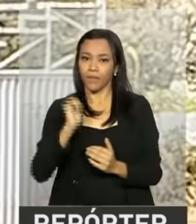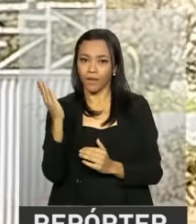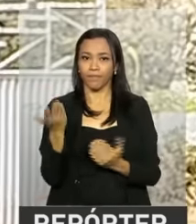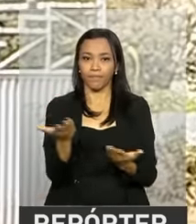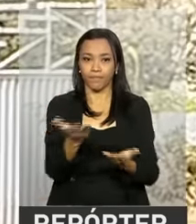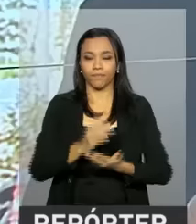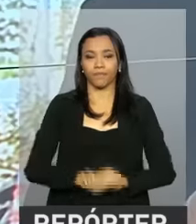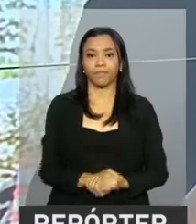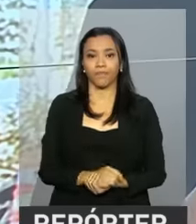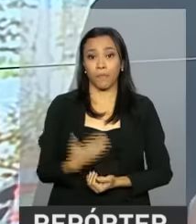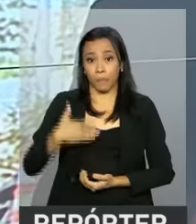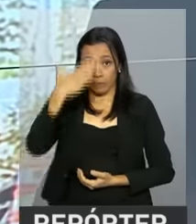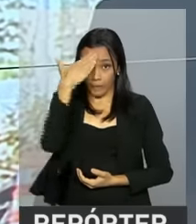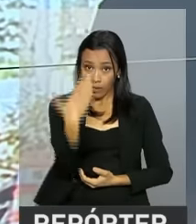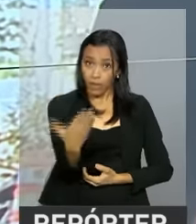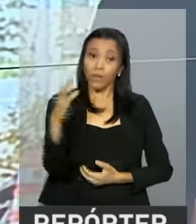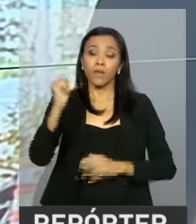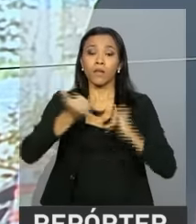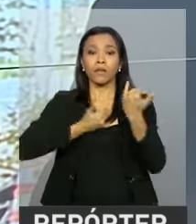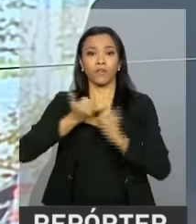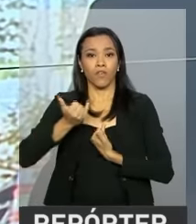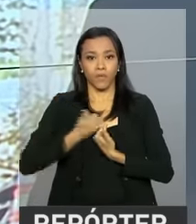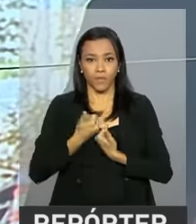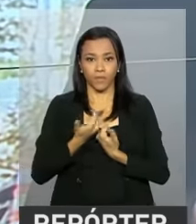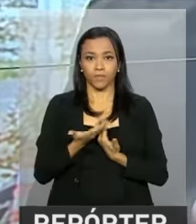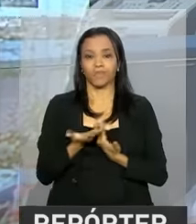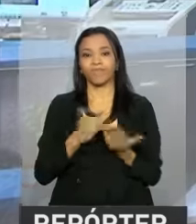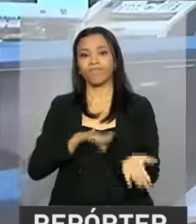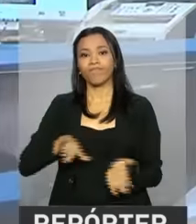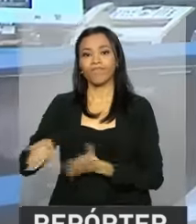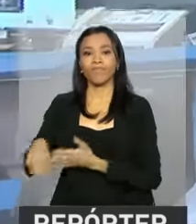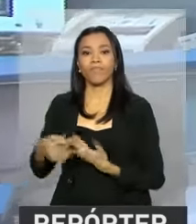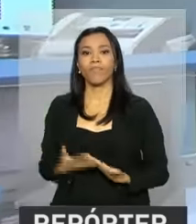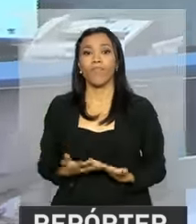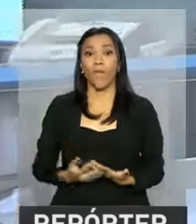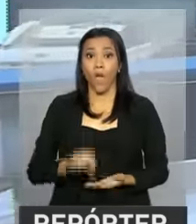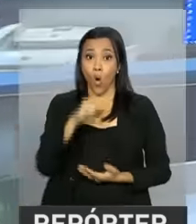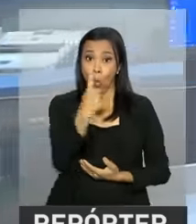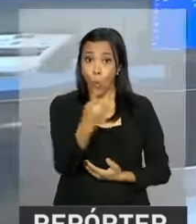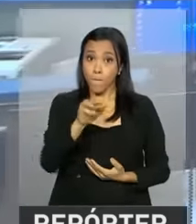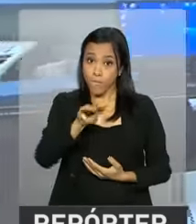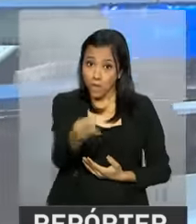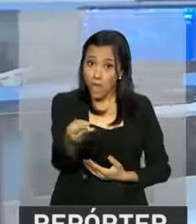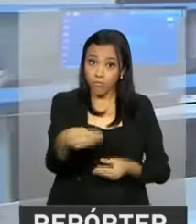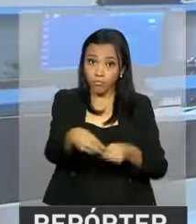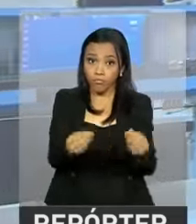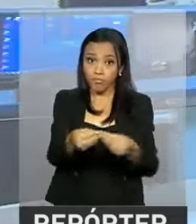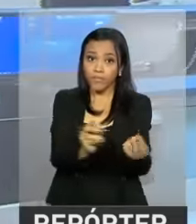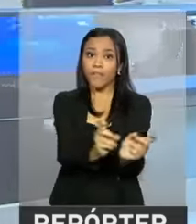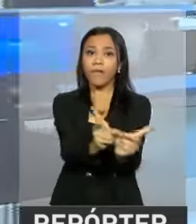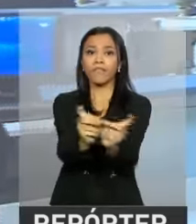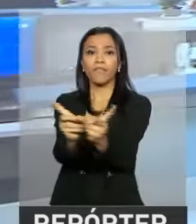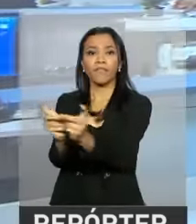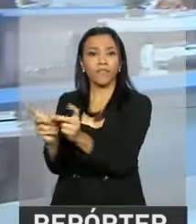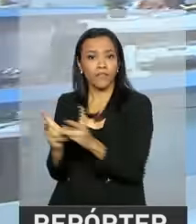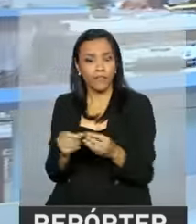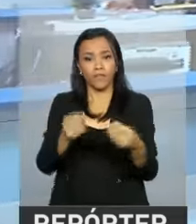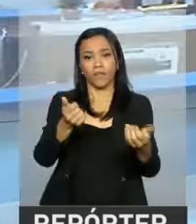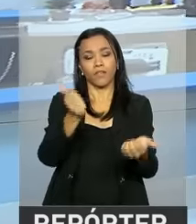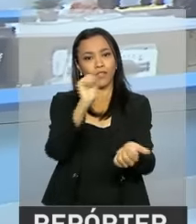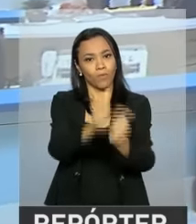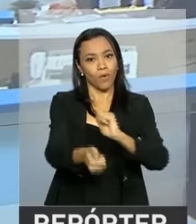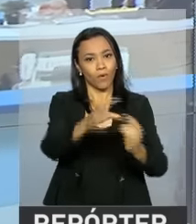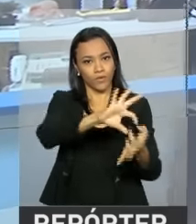Leandro obrigado Nei pelas suas informações e olha mais de 1 milhão de ingressos já foram vendidos para os jogos